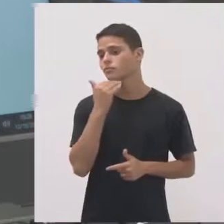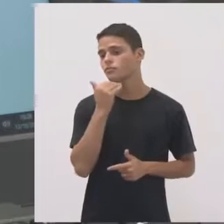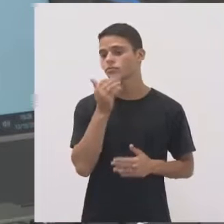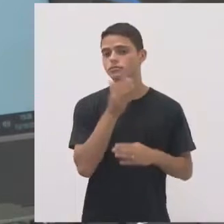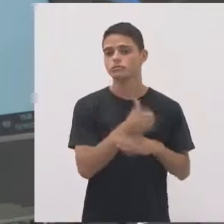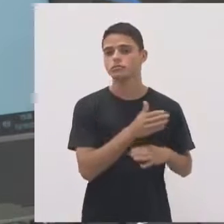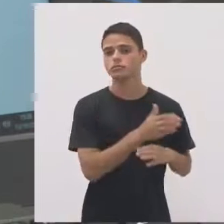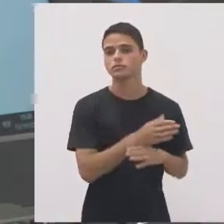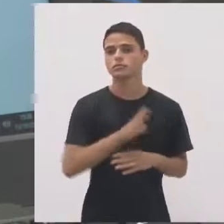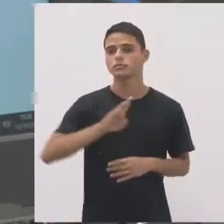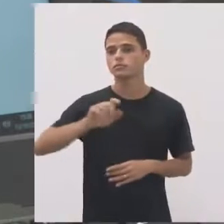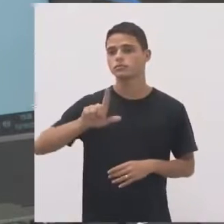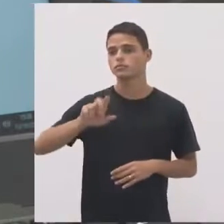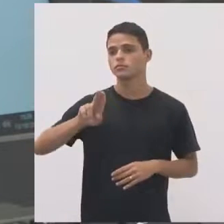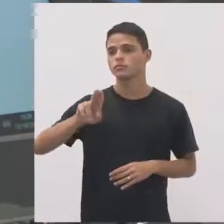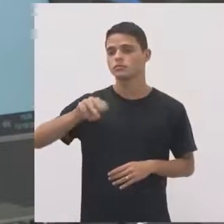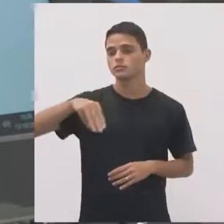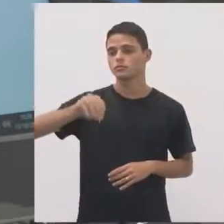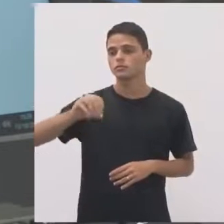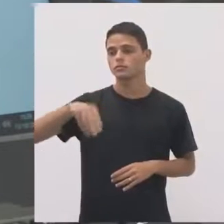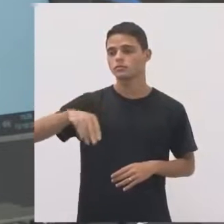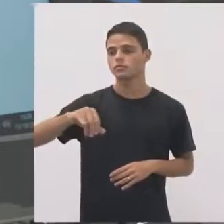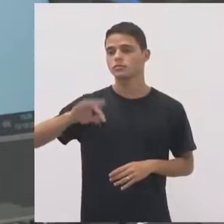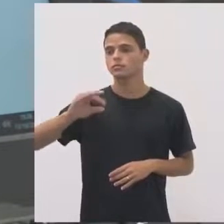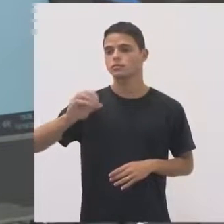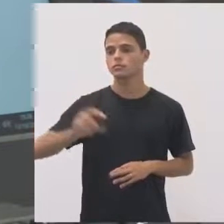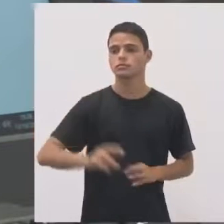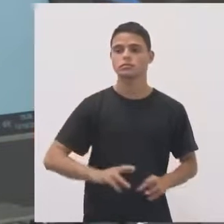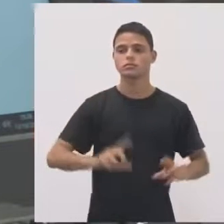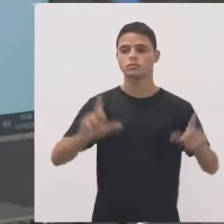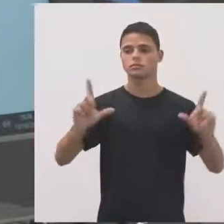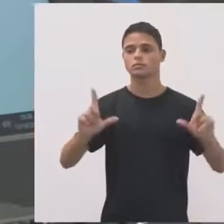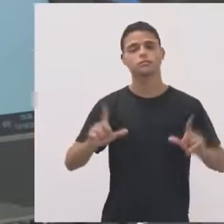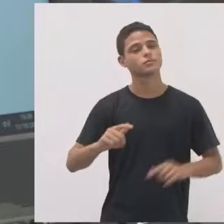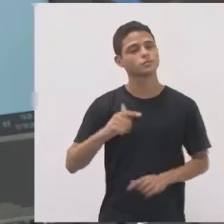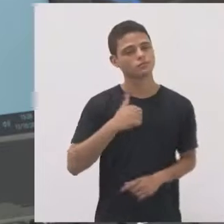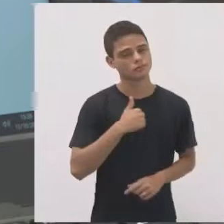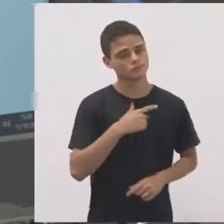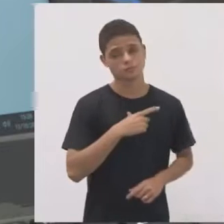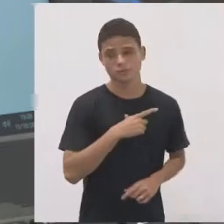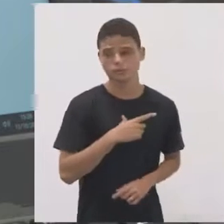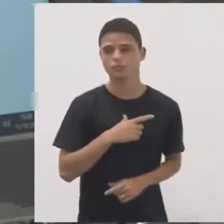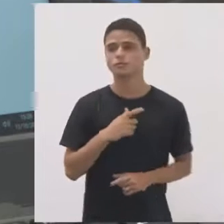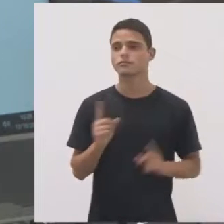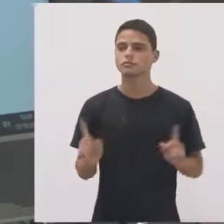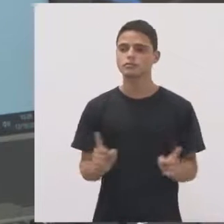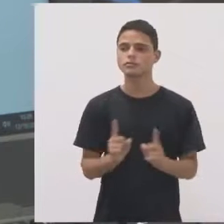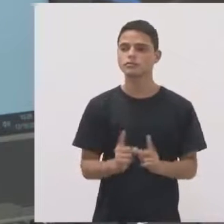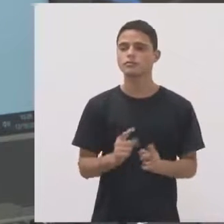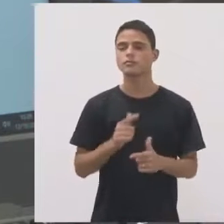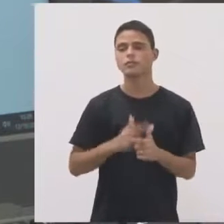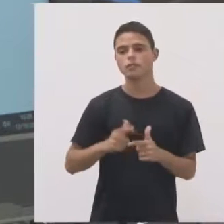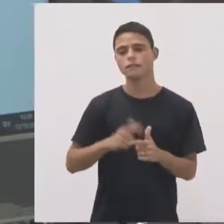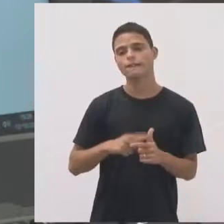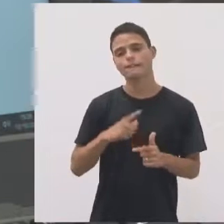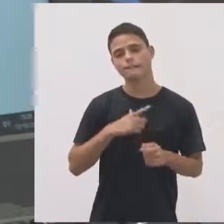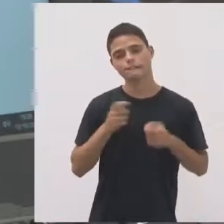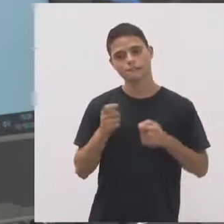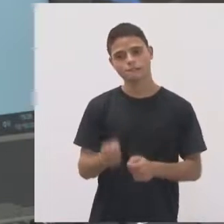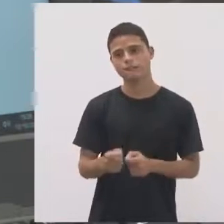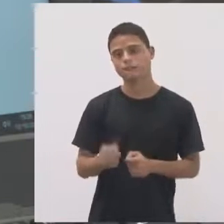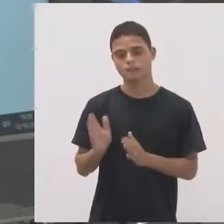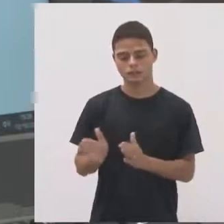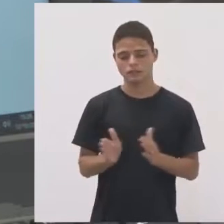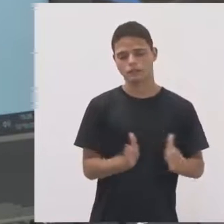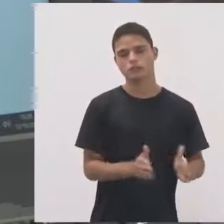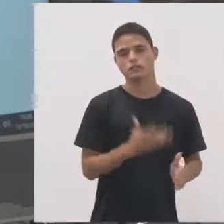acessar o Blue Lab para o professor dar uma aula, compartilhar uma tela, etc e tal. Então vai ficar muito nichado. Então tem essa opção? Vamos fazer certo?